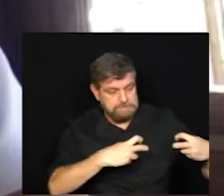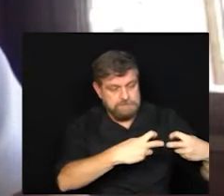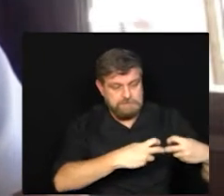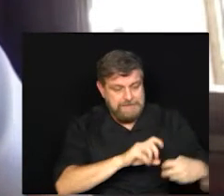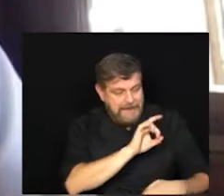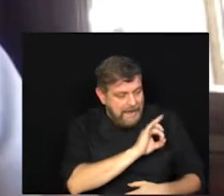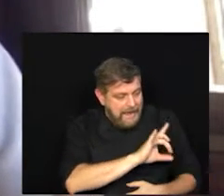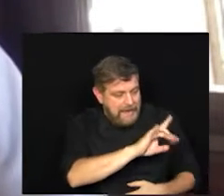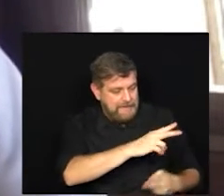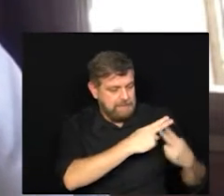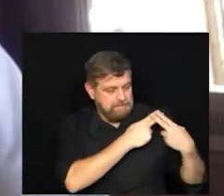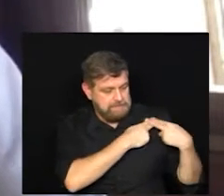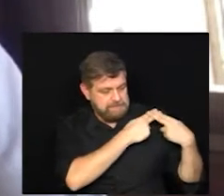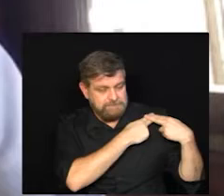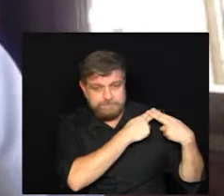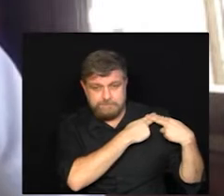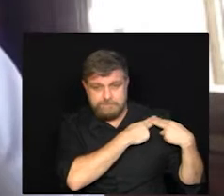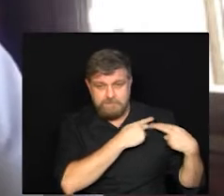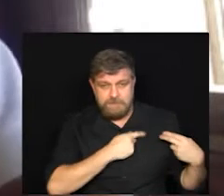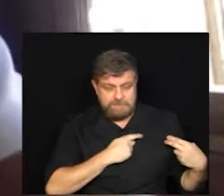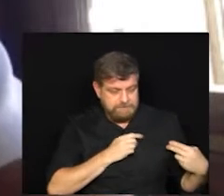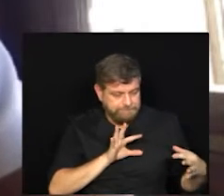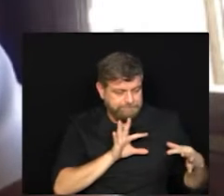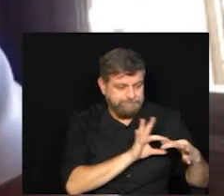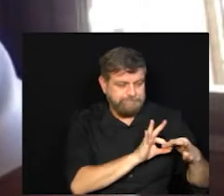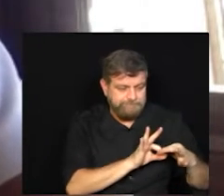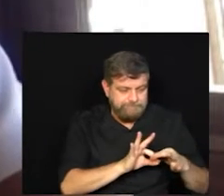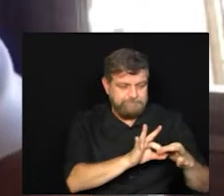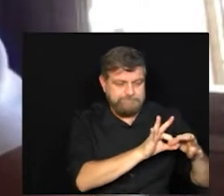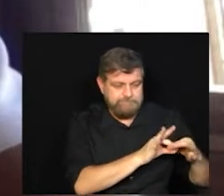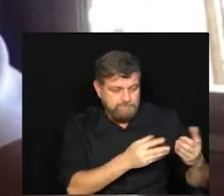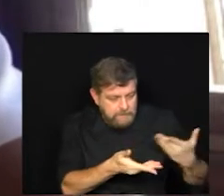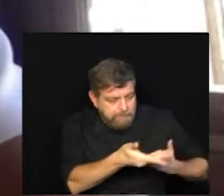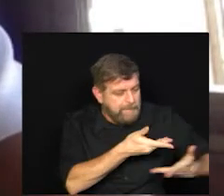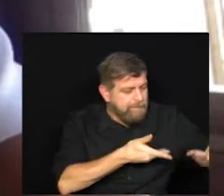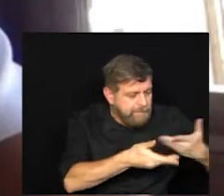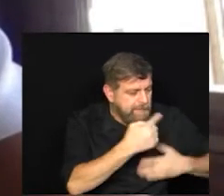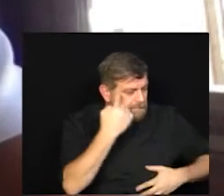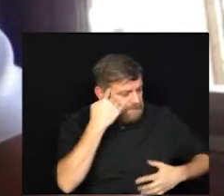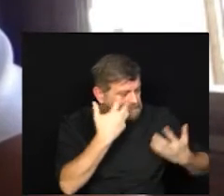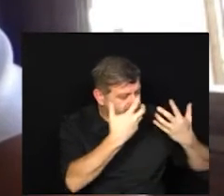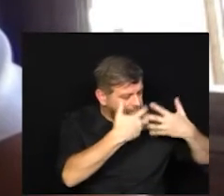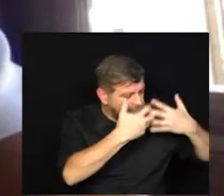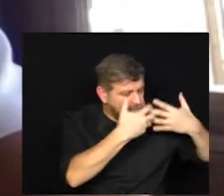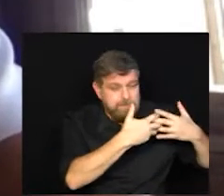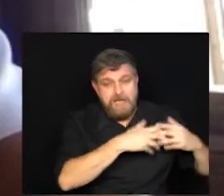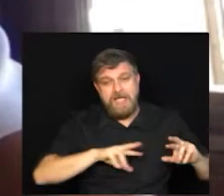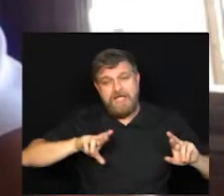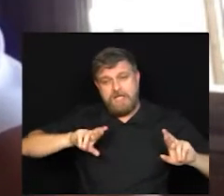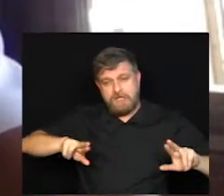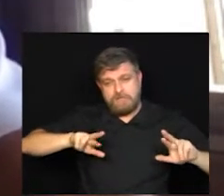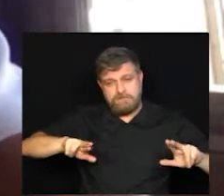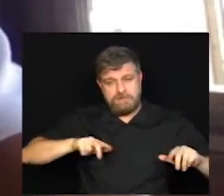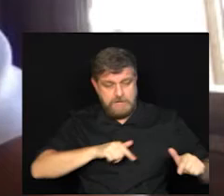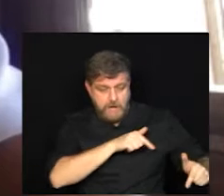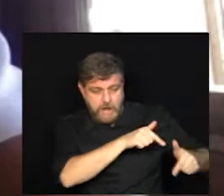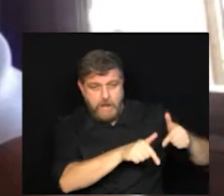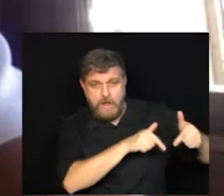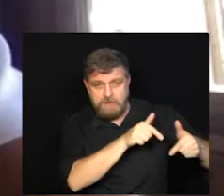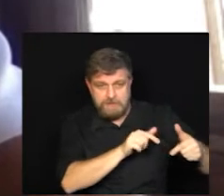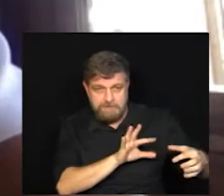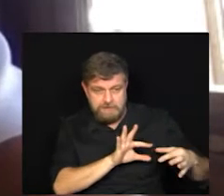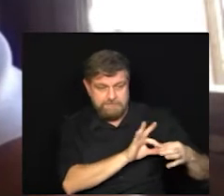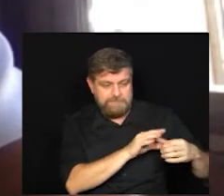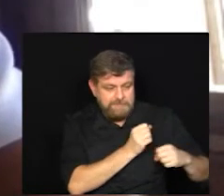função, mas a sua função pensando na equipe, então tem que ser, é um trabalho ao longo